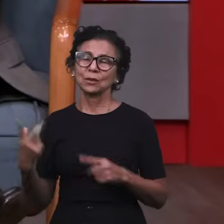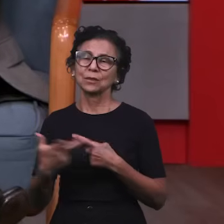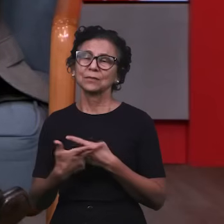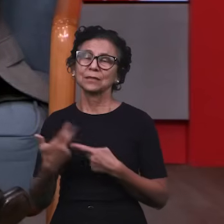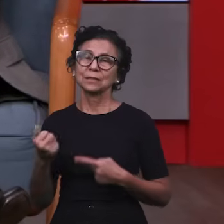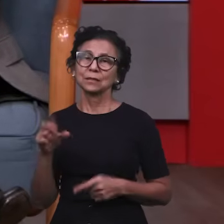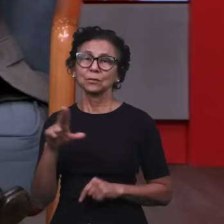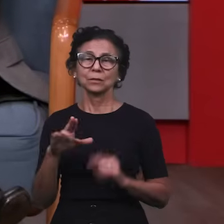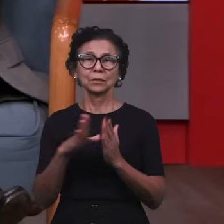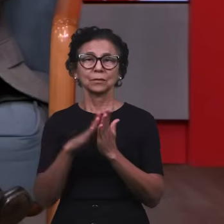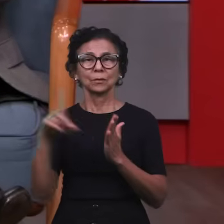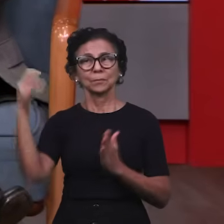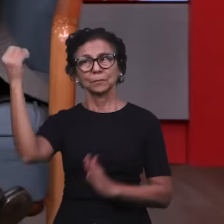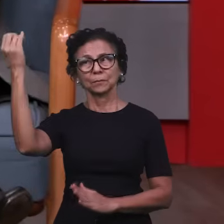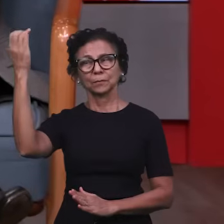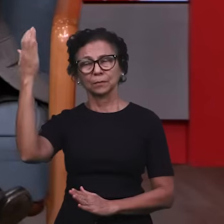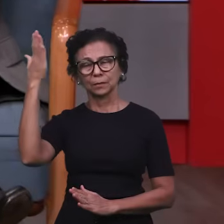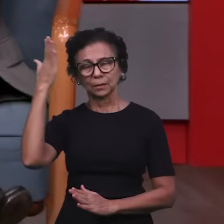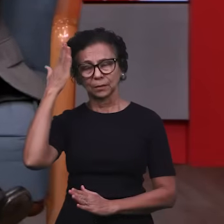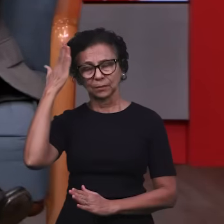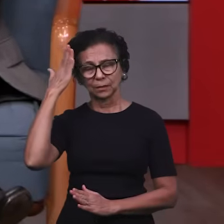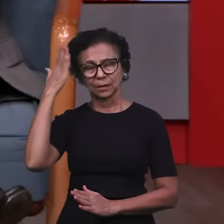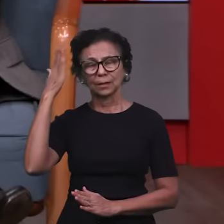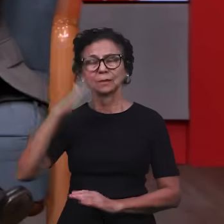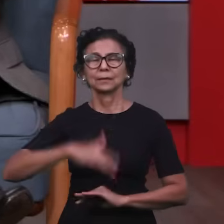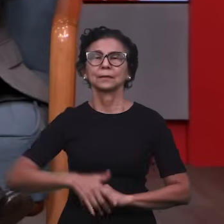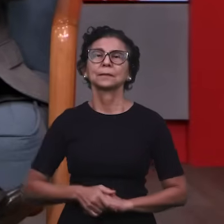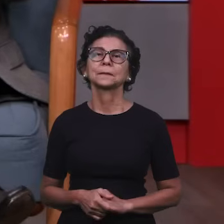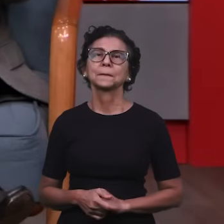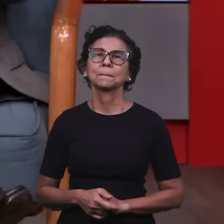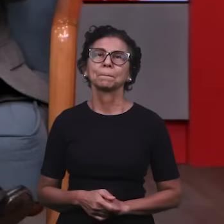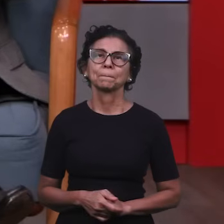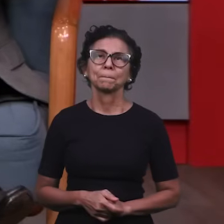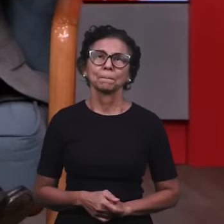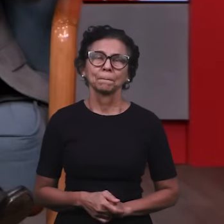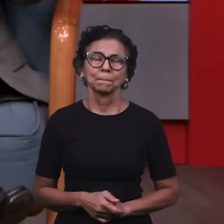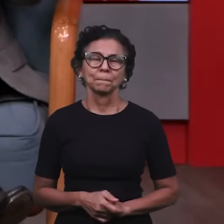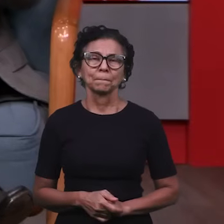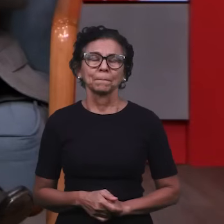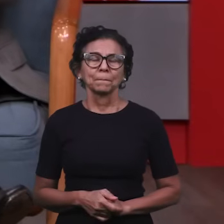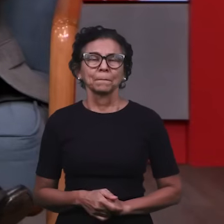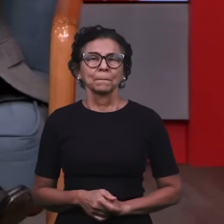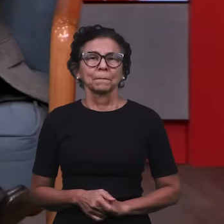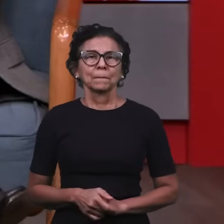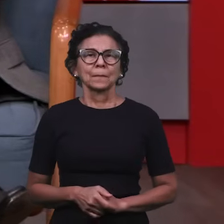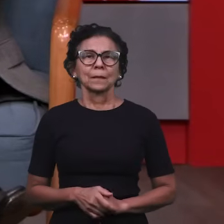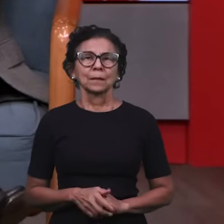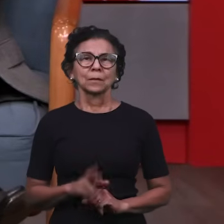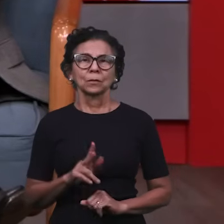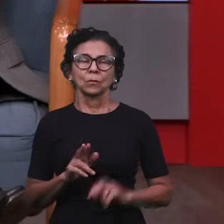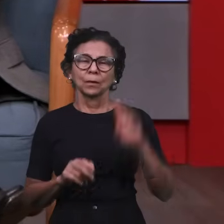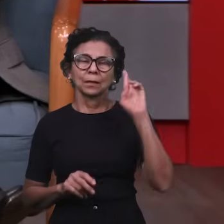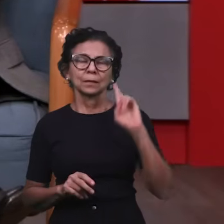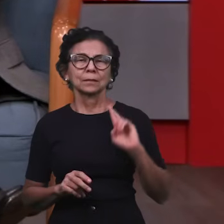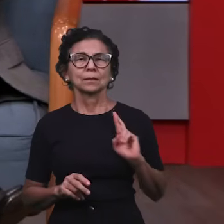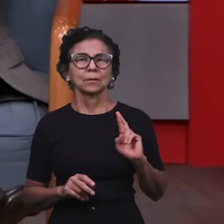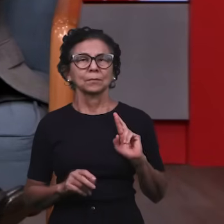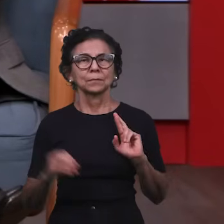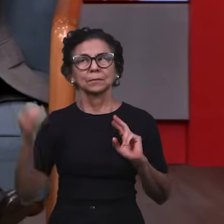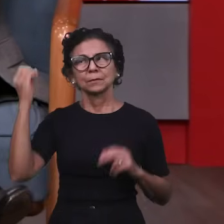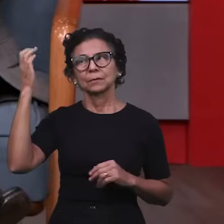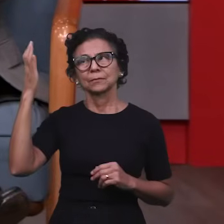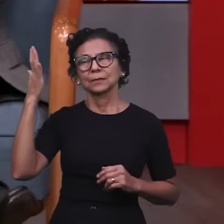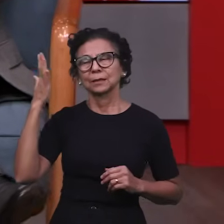pela palavra viva. Então é a palavra, não na razão que fere o ouvido, mas é a palavra viva na